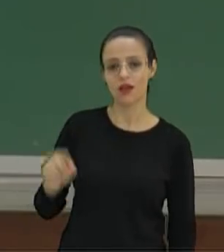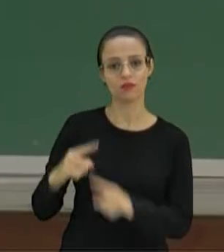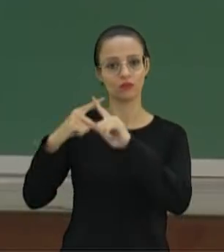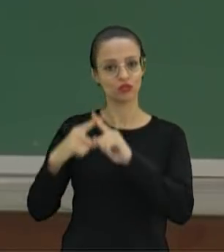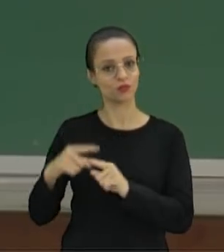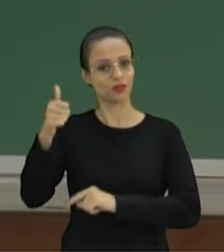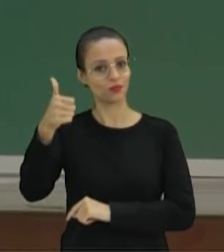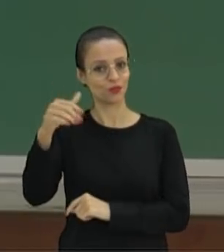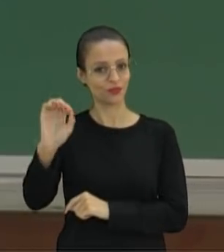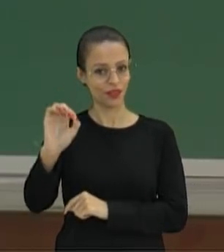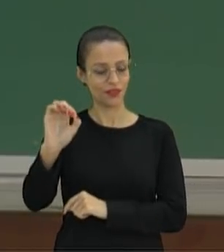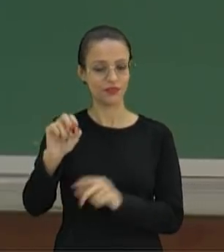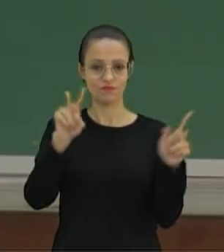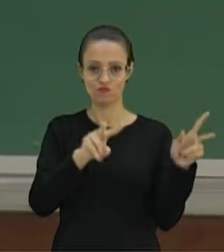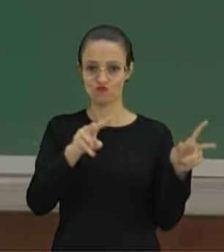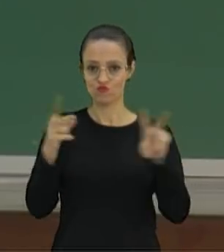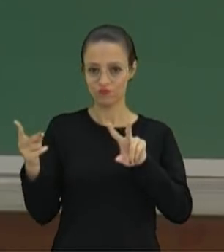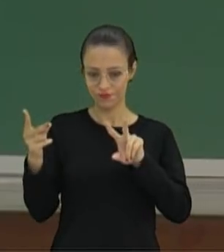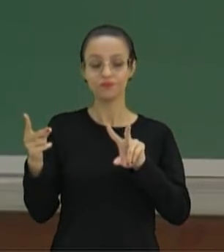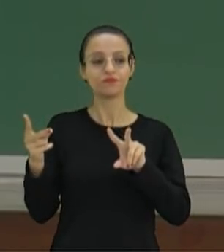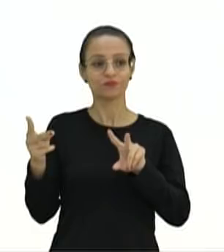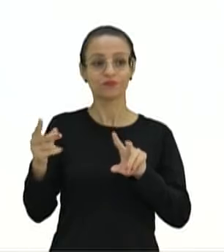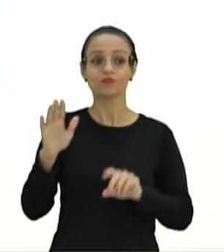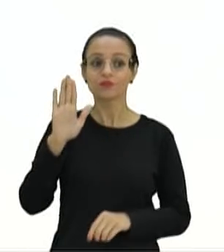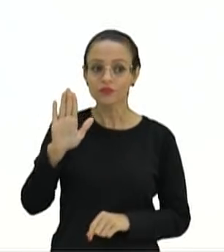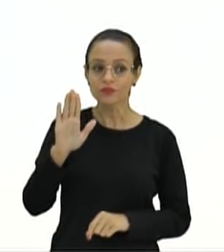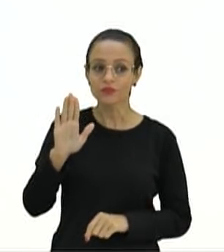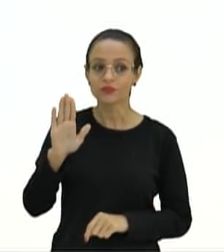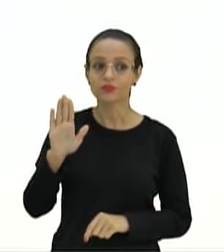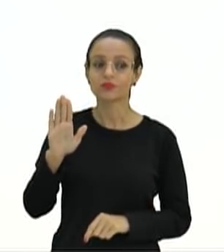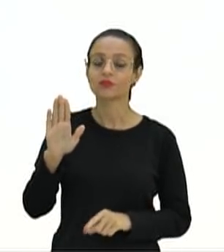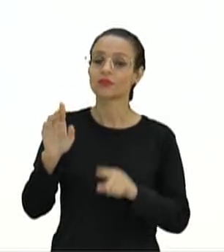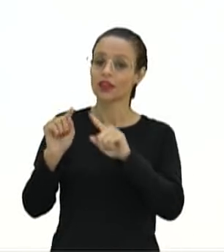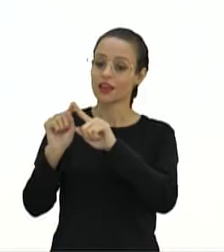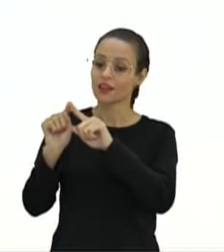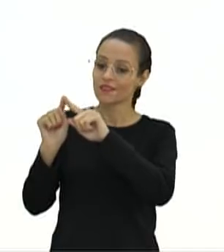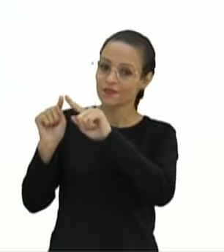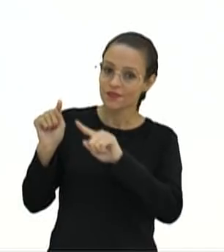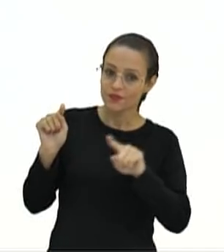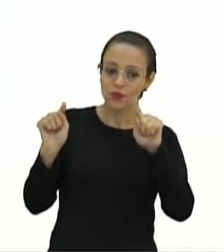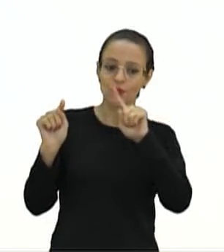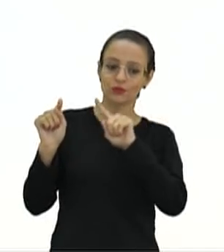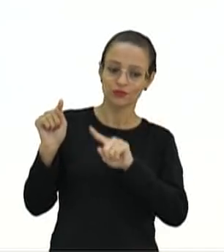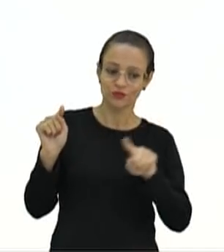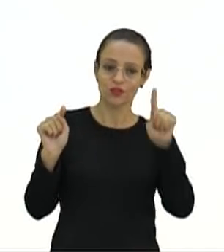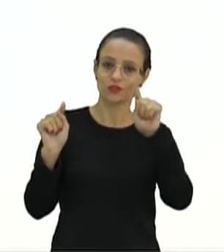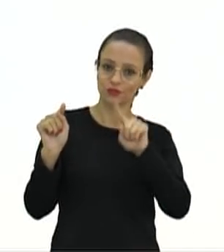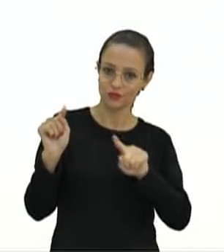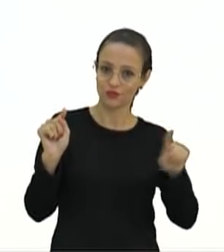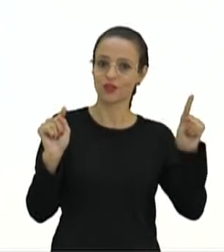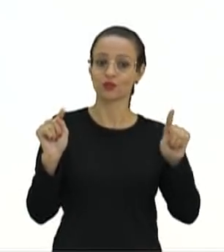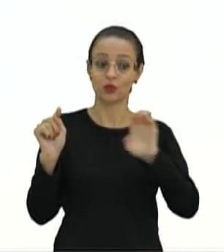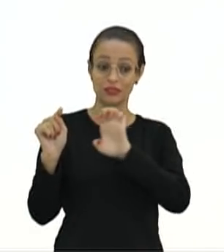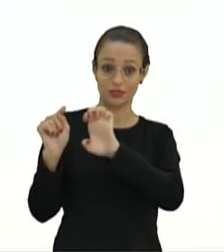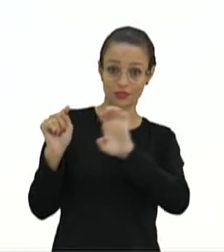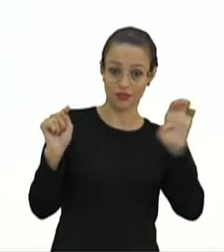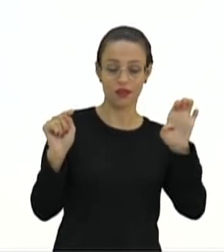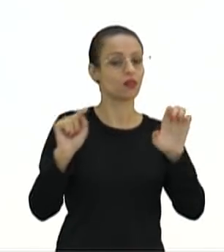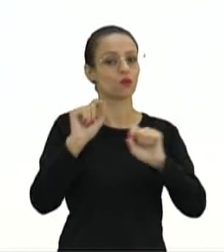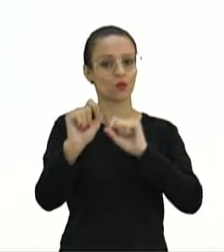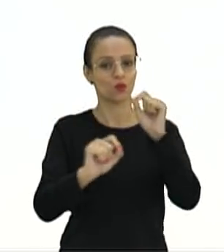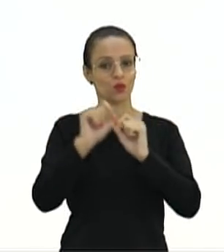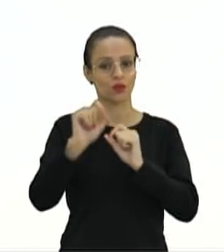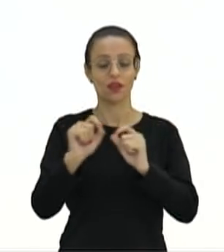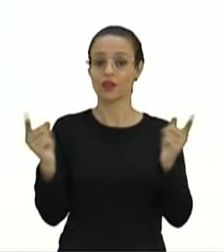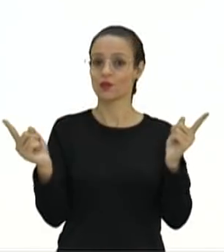por 10 para fazer a transformação. E a cada casinha que eu volto para trás à esquerda, eu faço